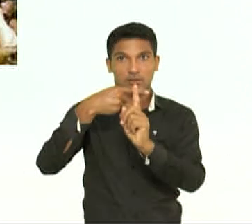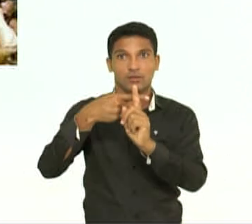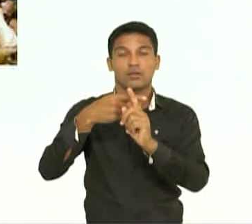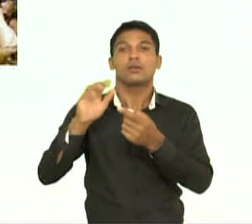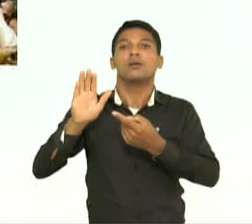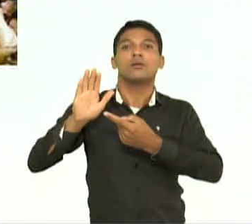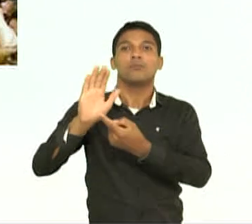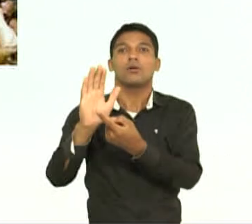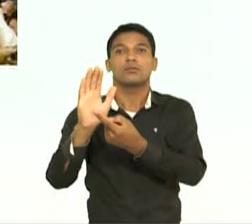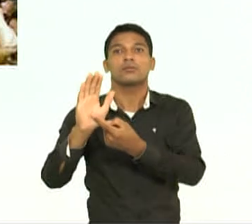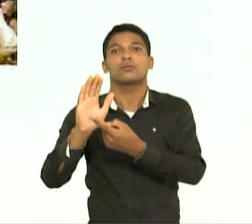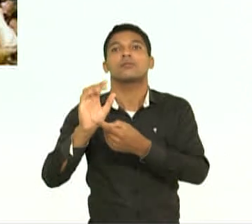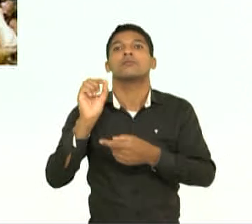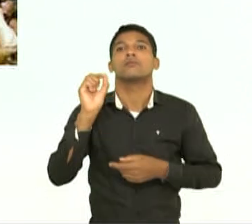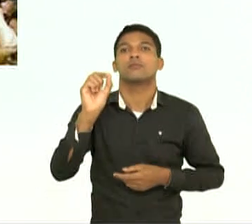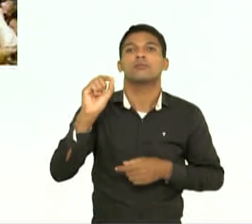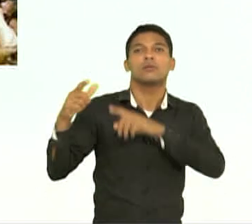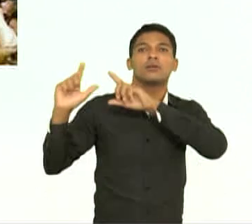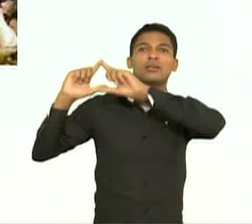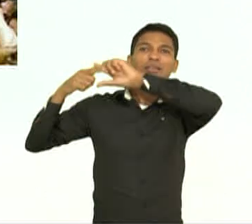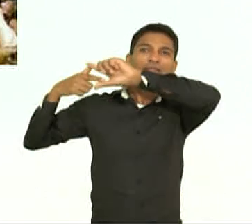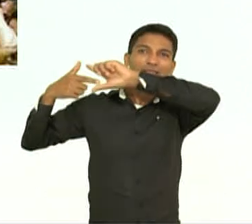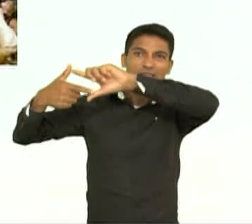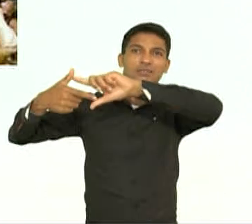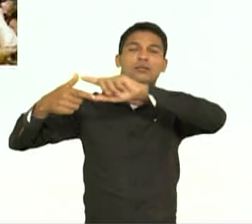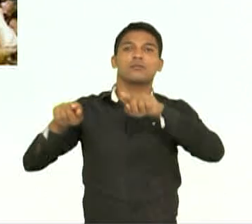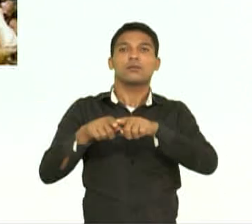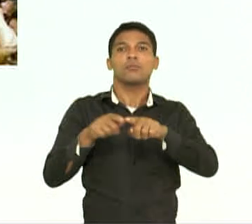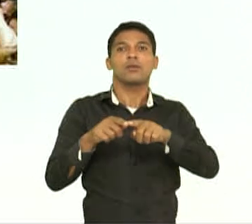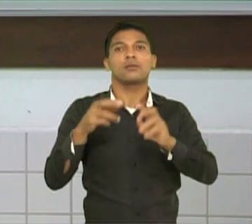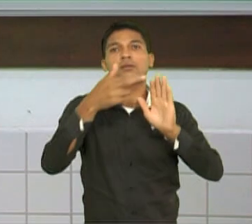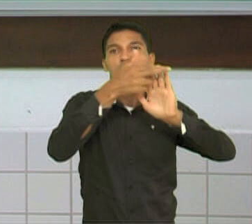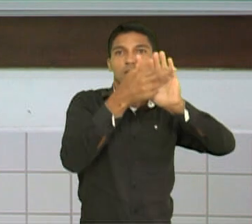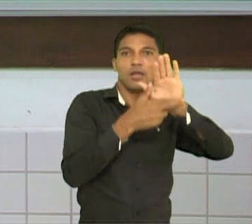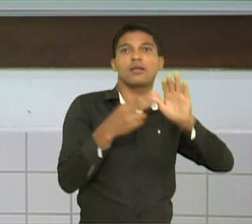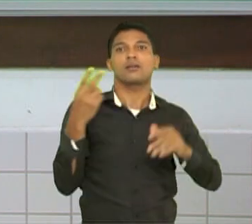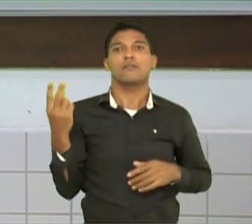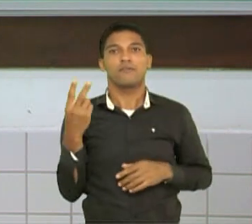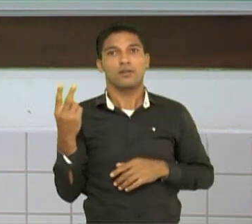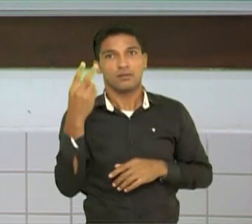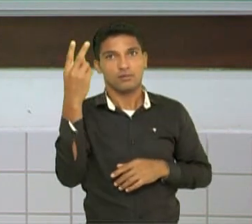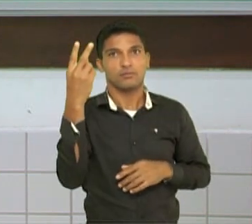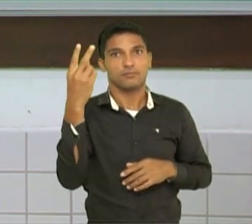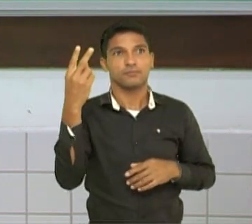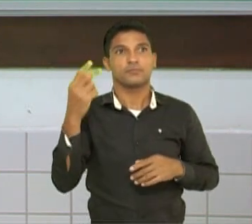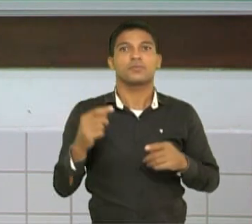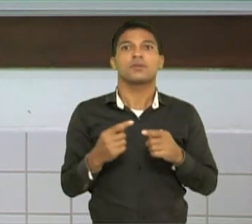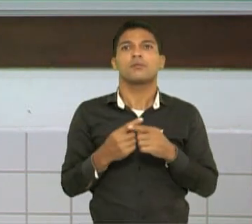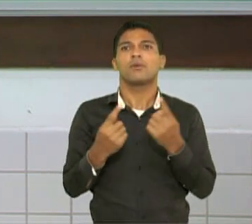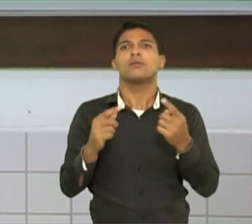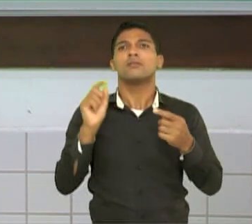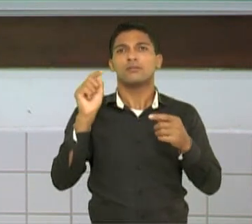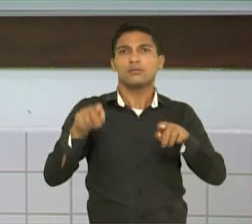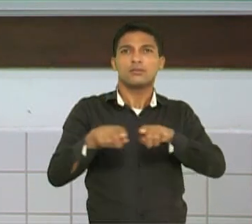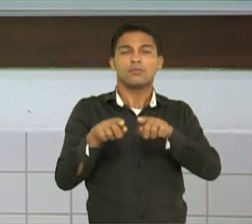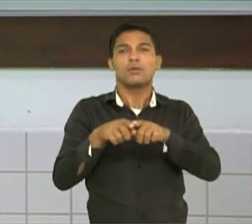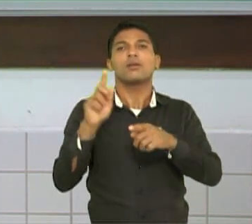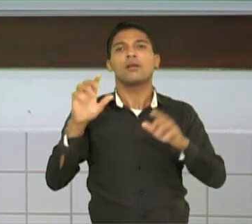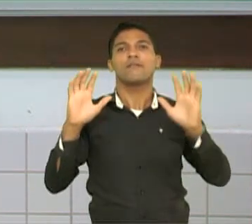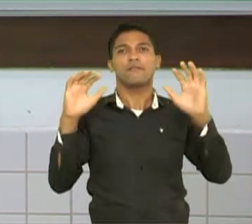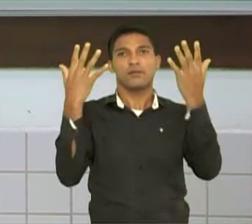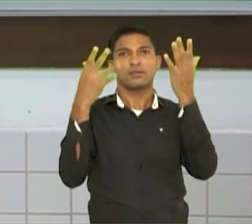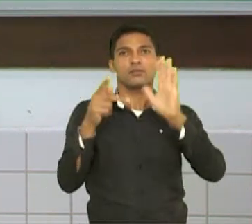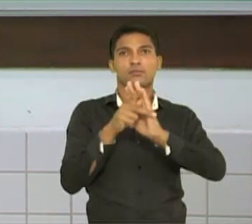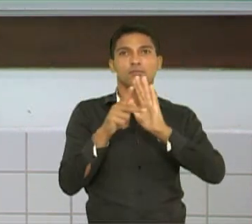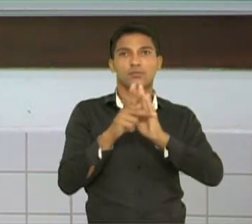que traz à tona a doutrina, os valores, mas ao mesmo tempo é uma grande celebração do cristianismo,